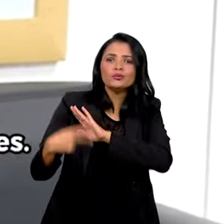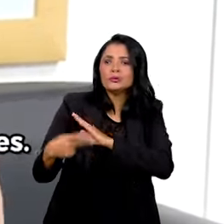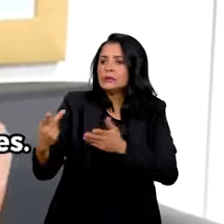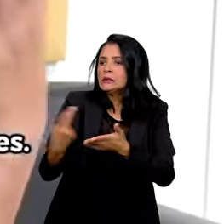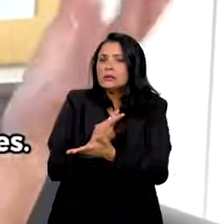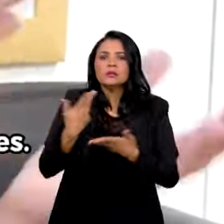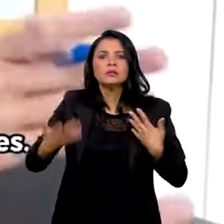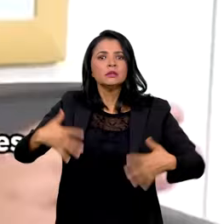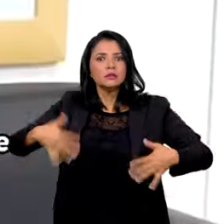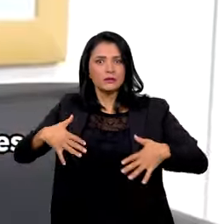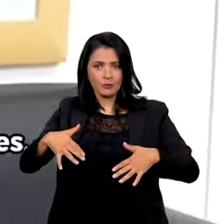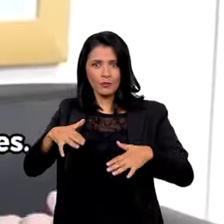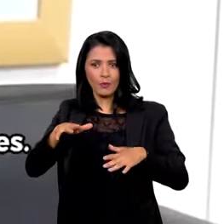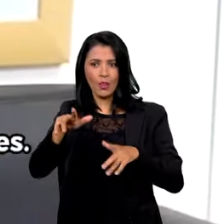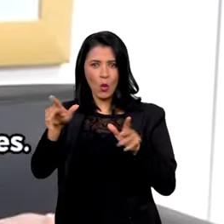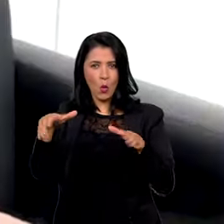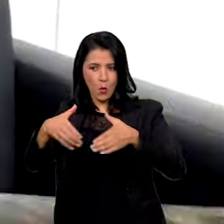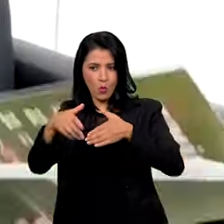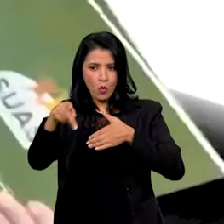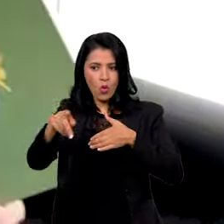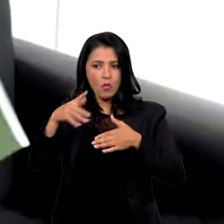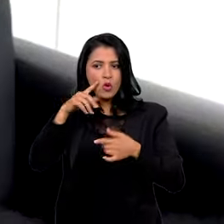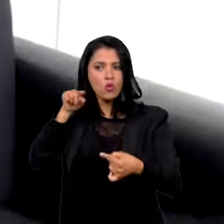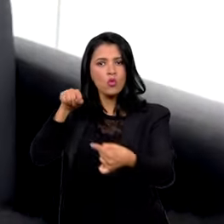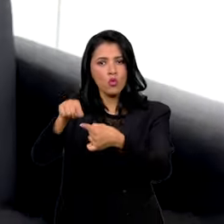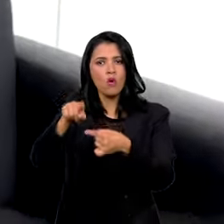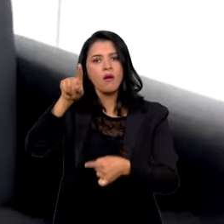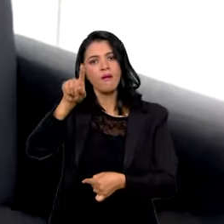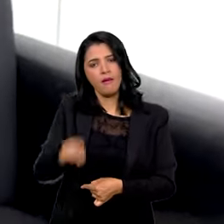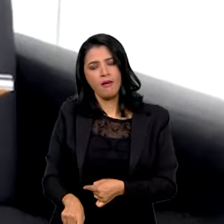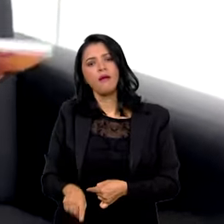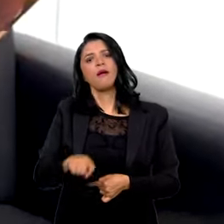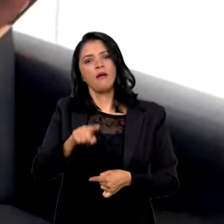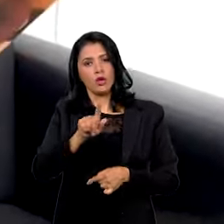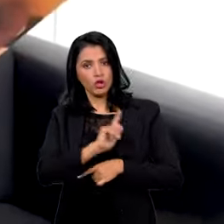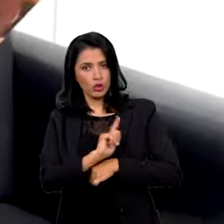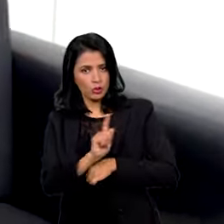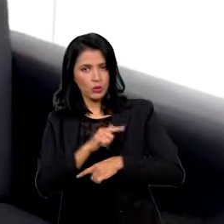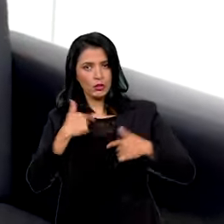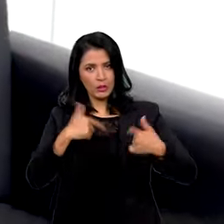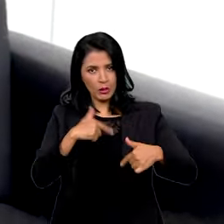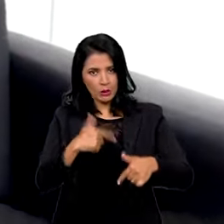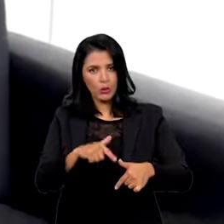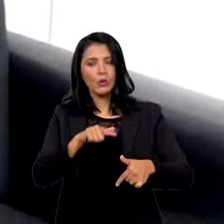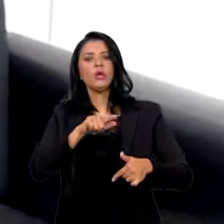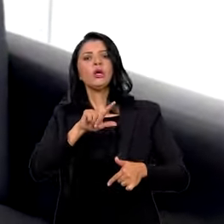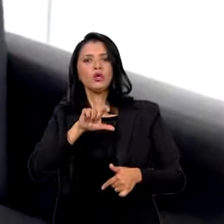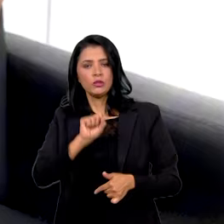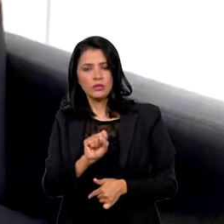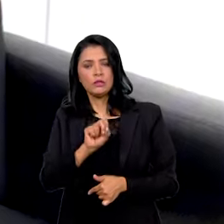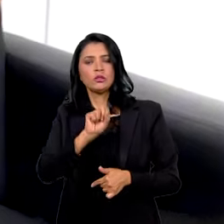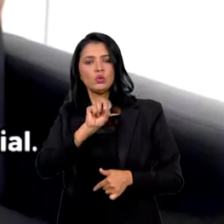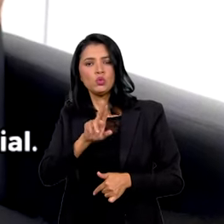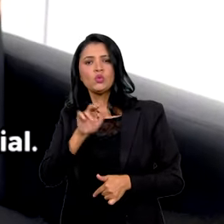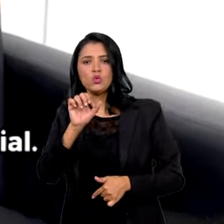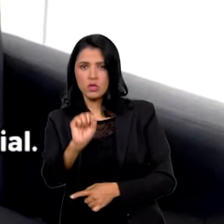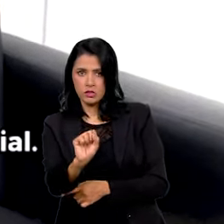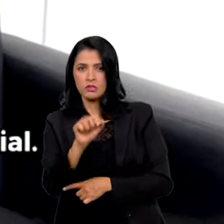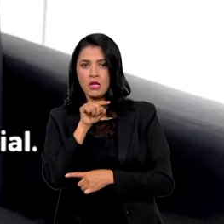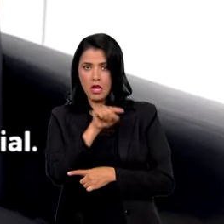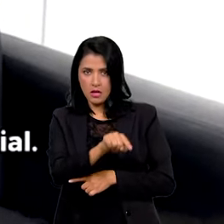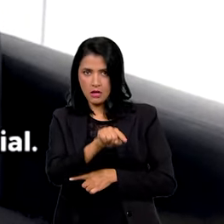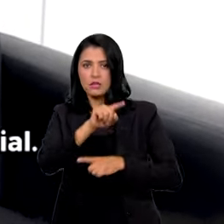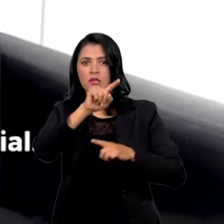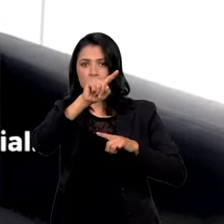são um preparatório para essas situações nós lançamos na conferência nacional de assistência social no ano passado uma cartilha é